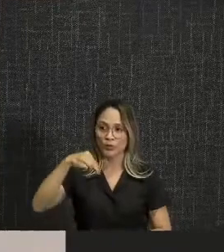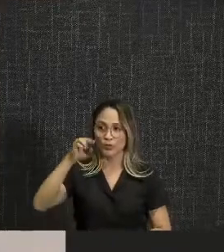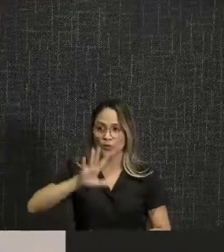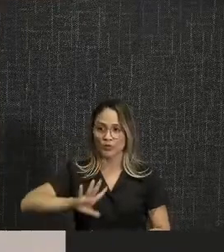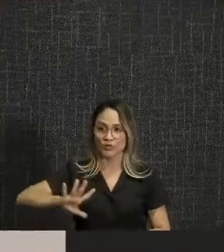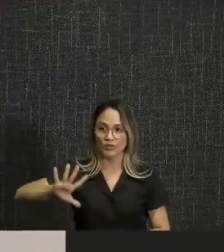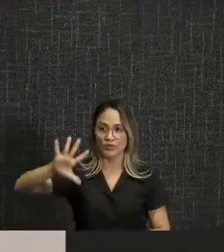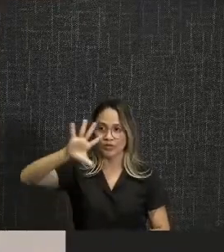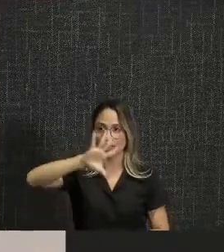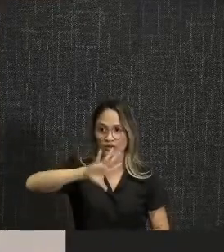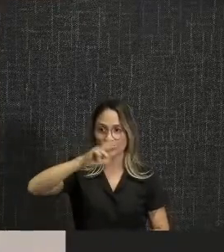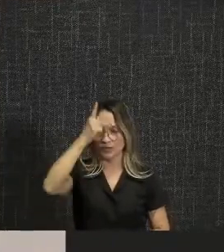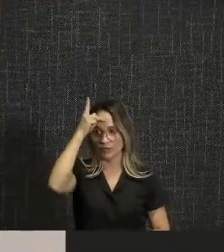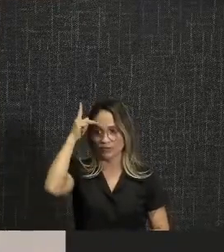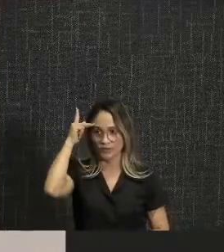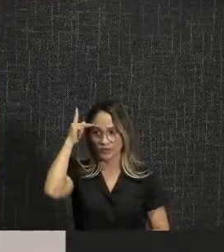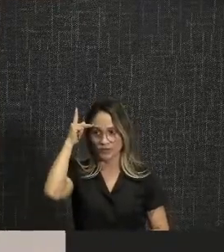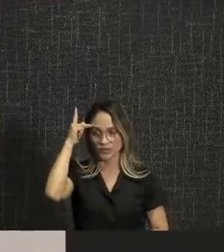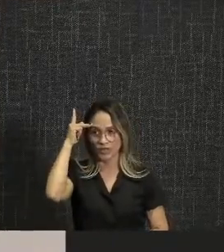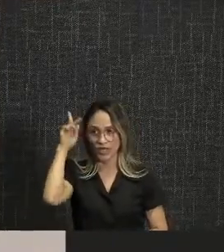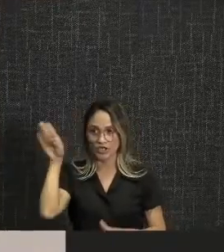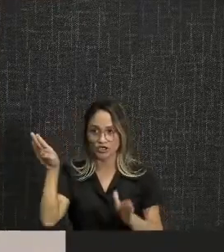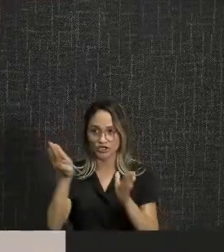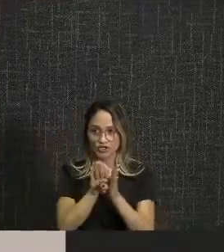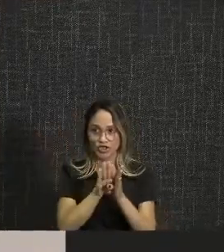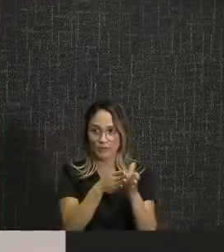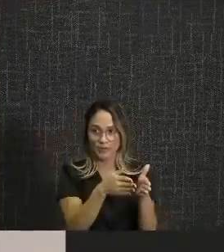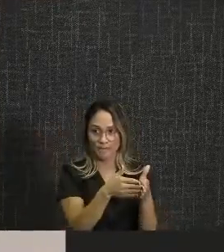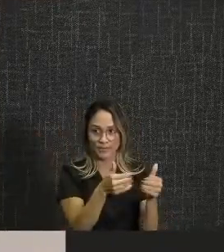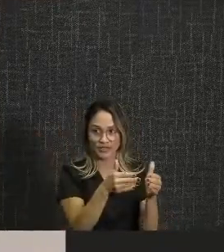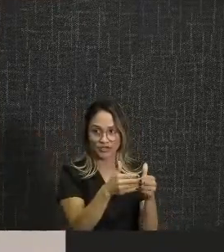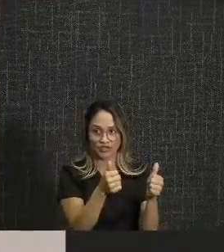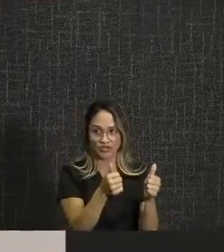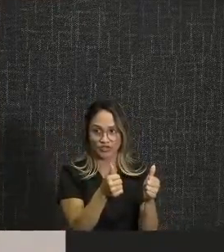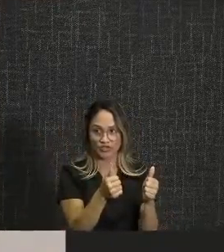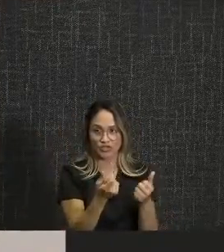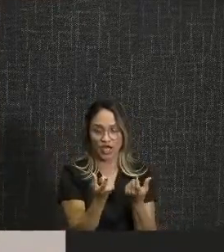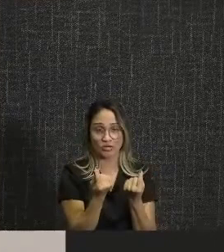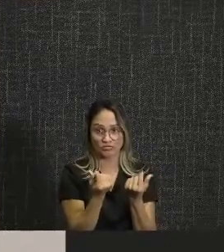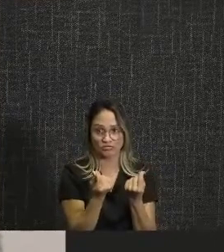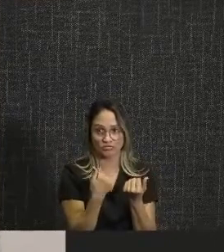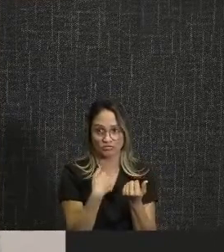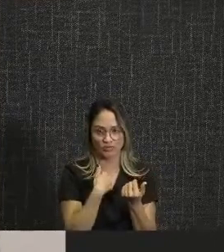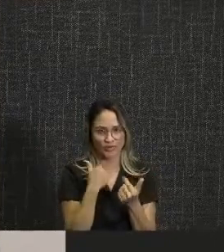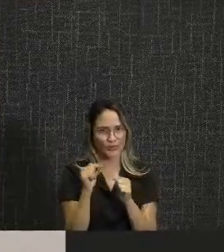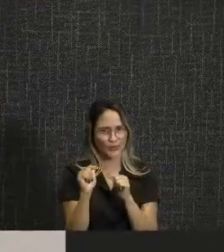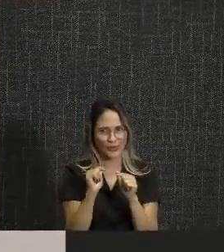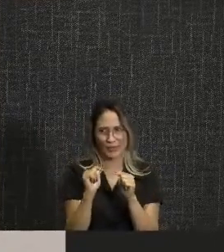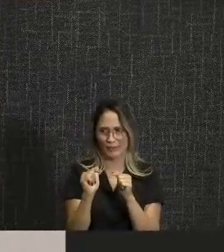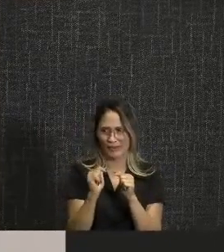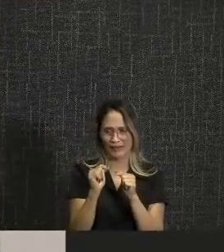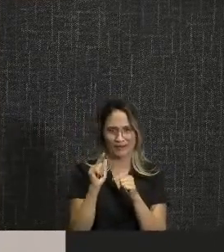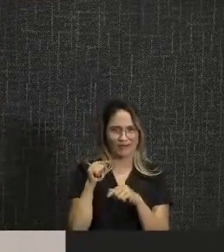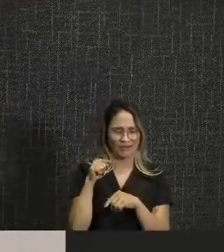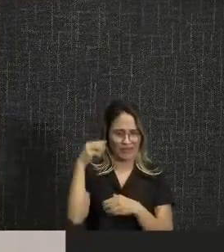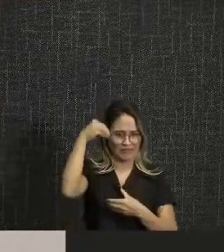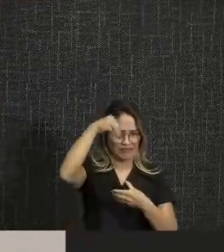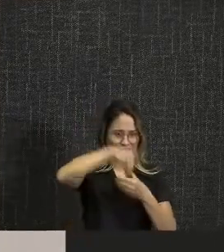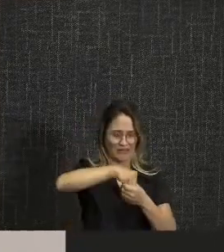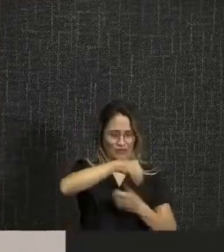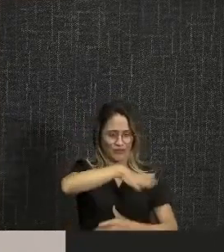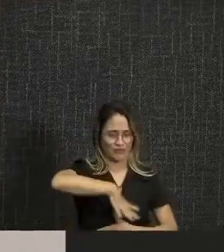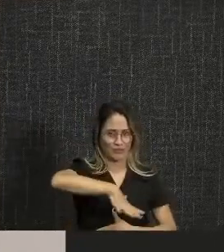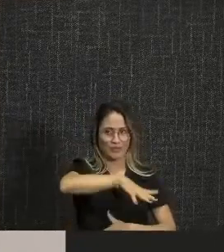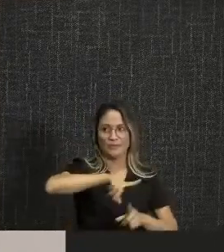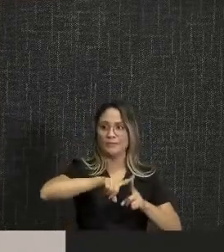Na hora que alguém chega para pedir dinheiro. Assim, eu não trabalho em agência, mas eu conheço